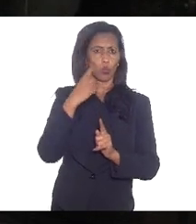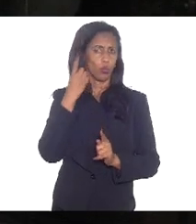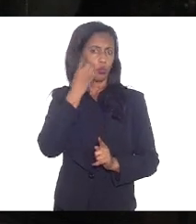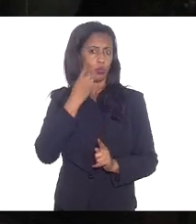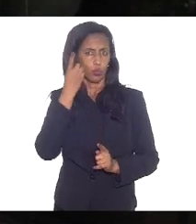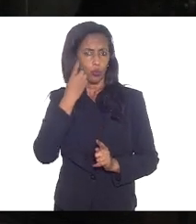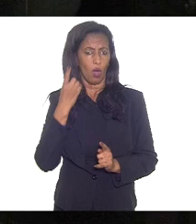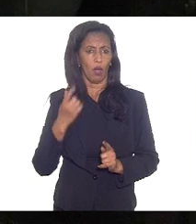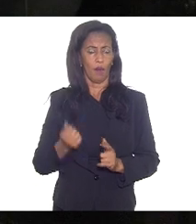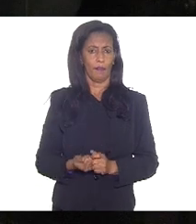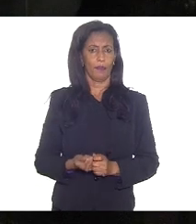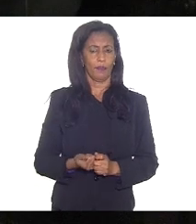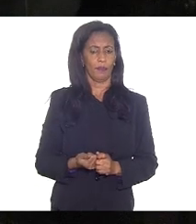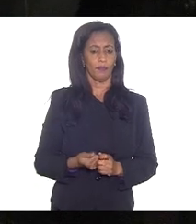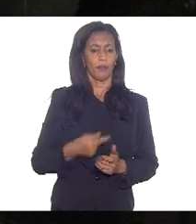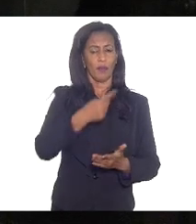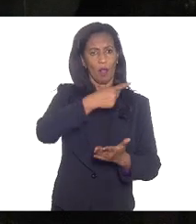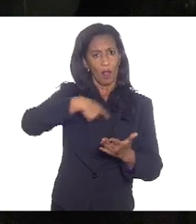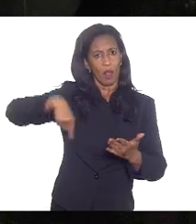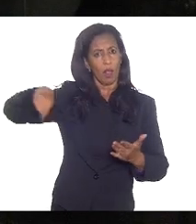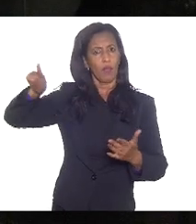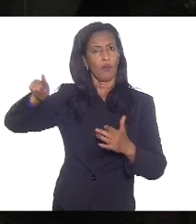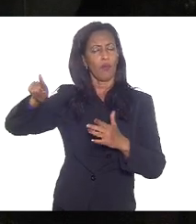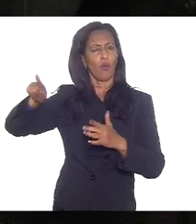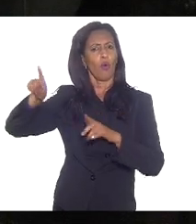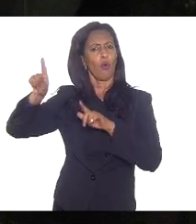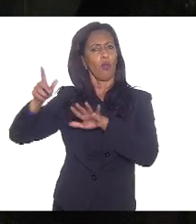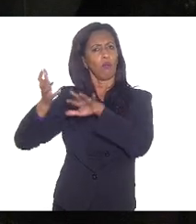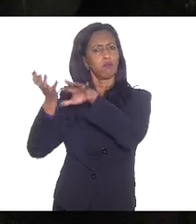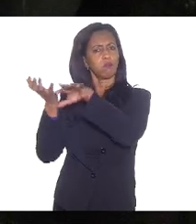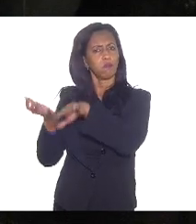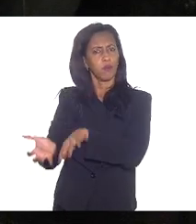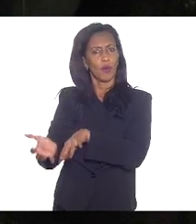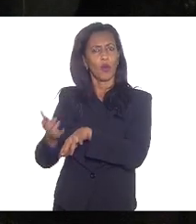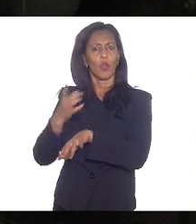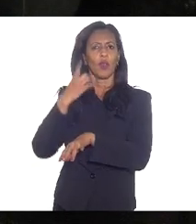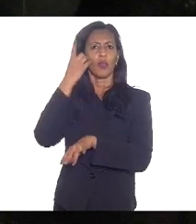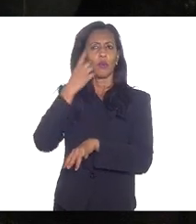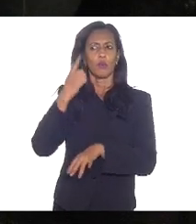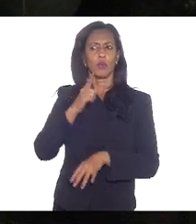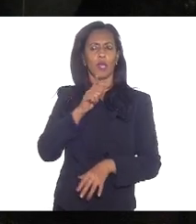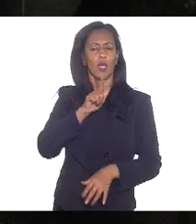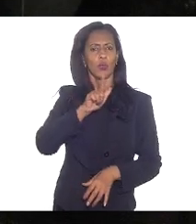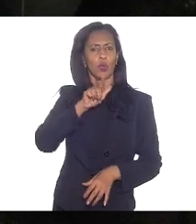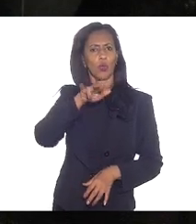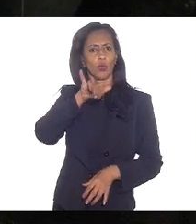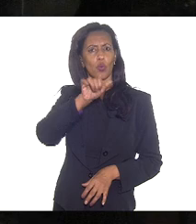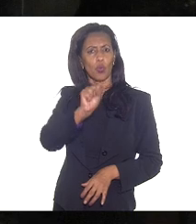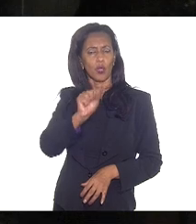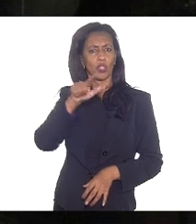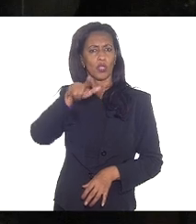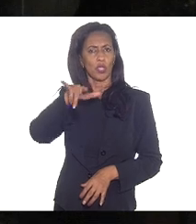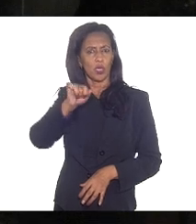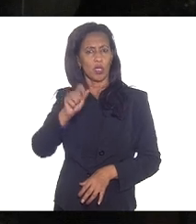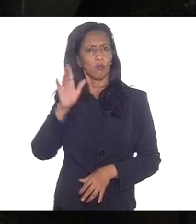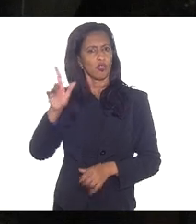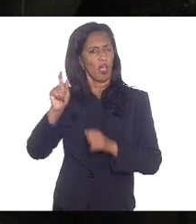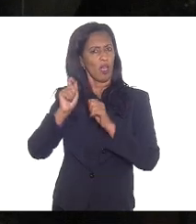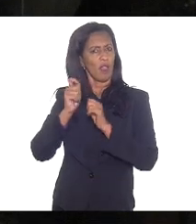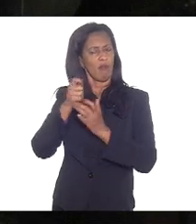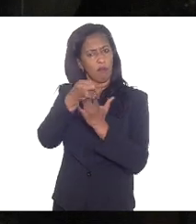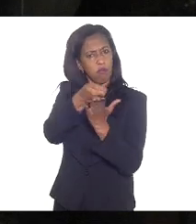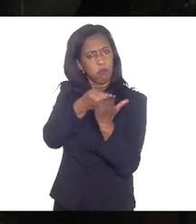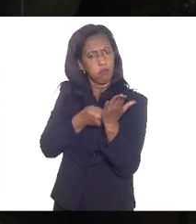Assembleia, levou para Brasília. O deputado Luiz Lima, do PSL, já fez um